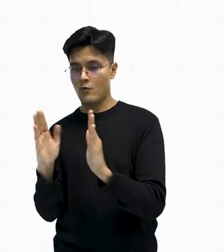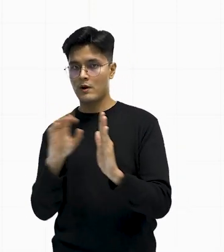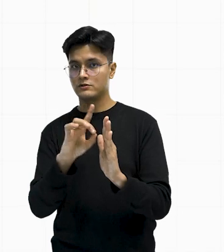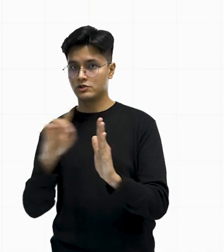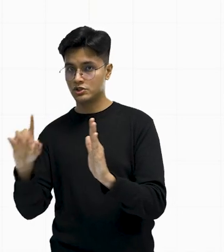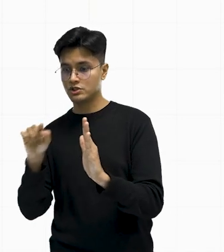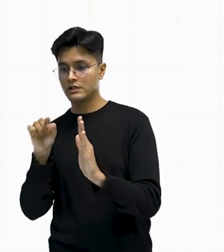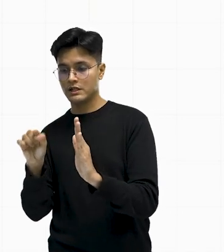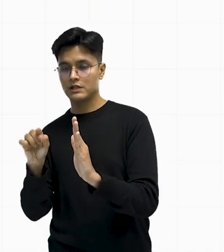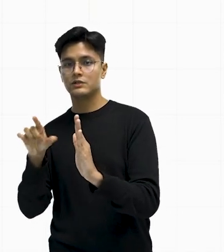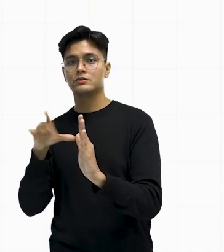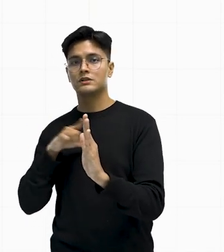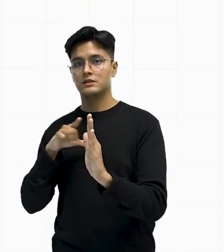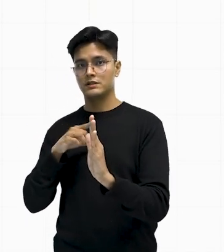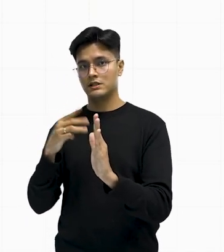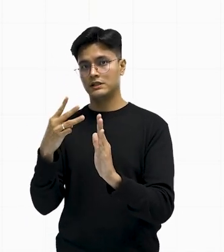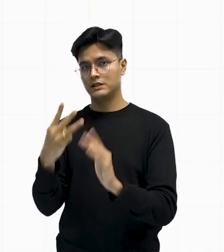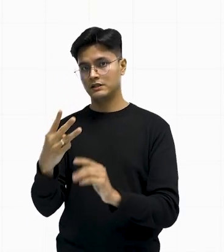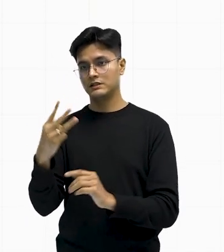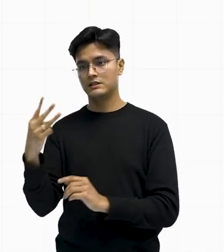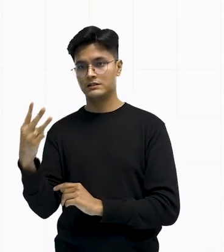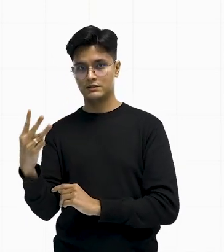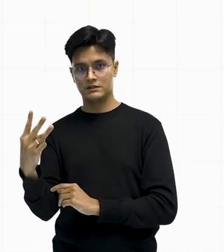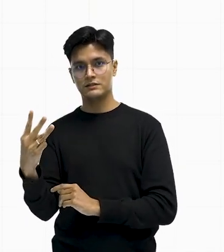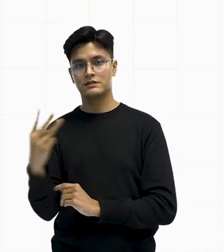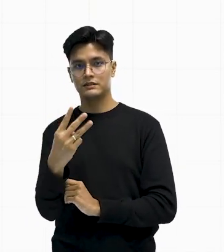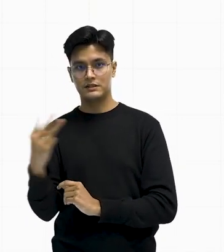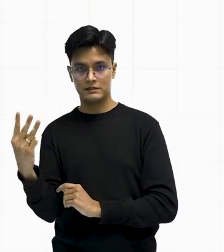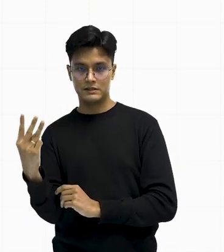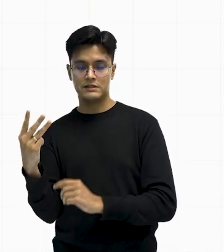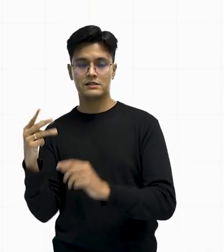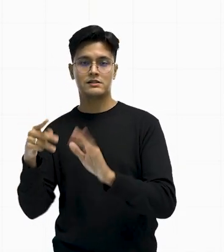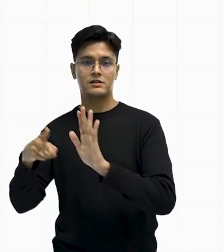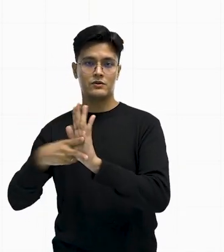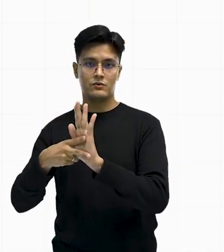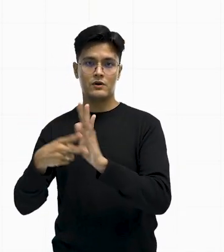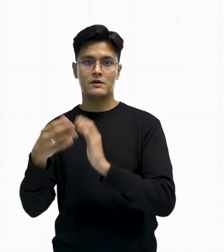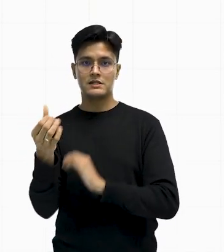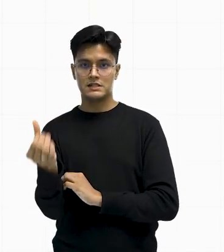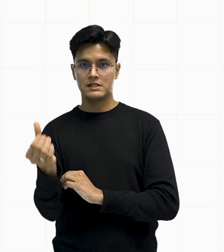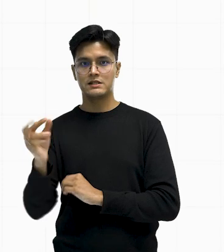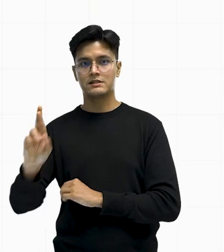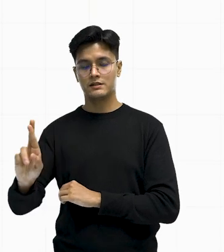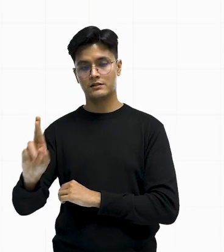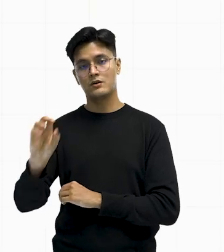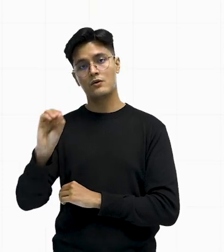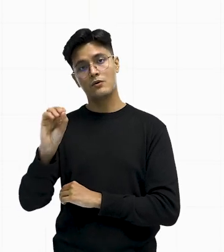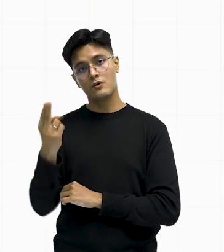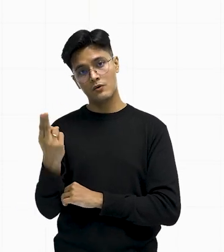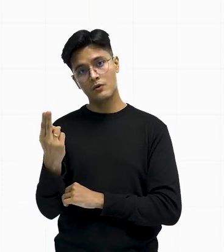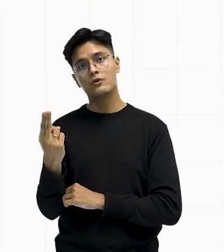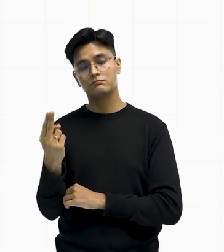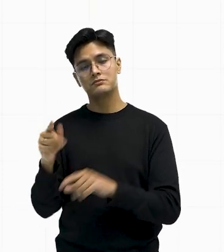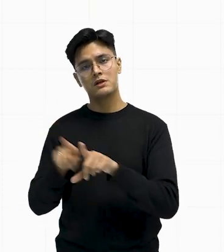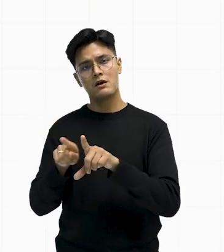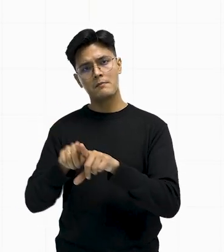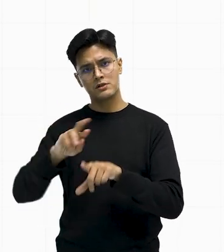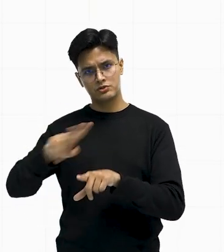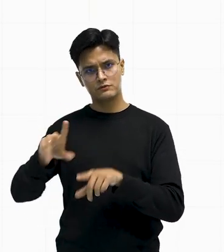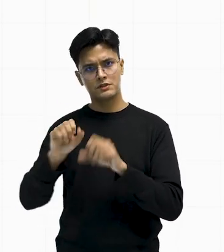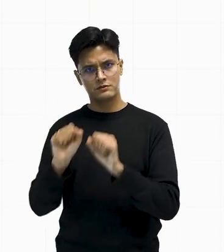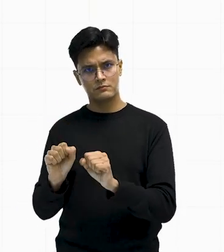que 33 é igual a 6R. Ou, se você preferir, você